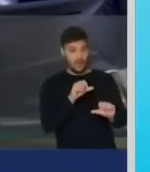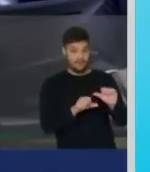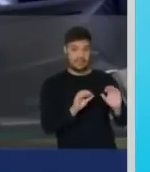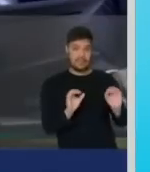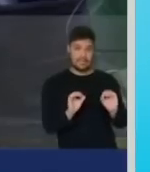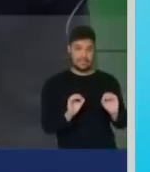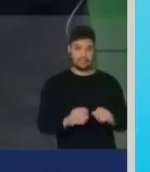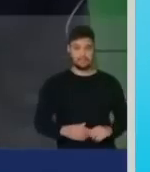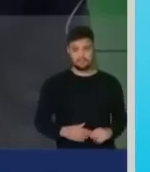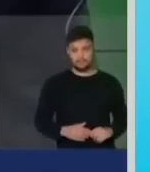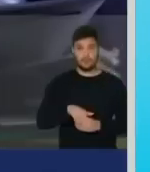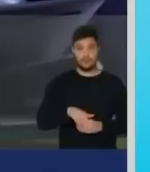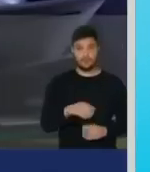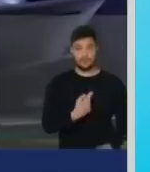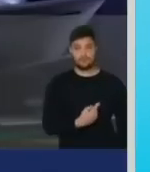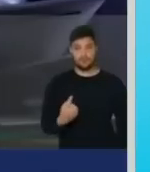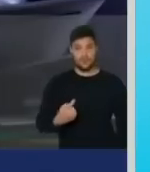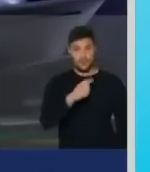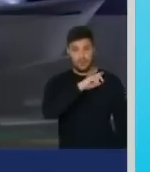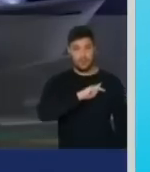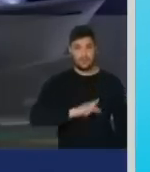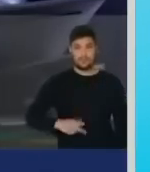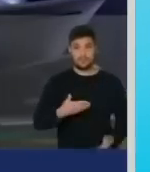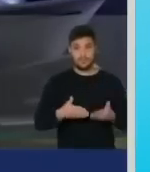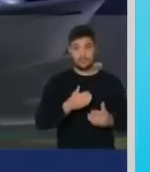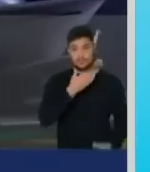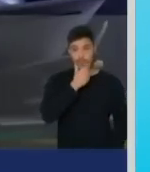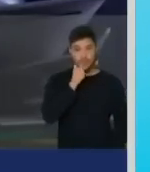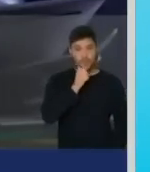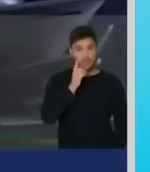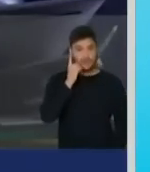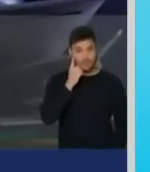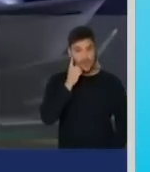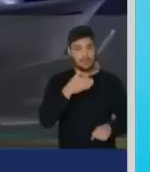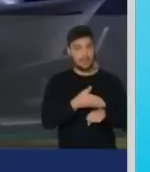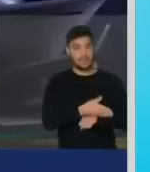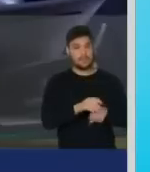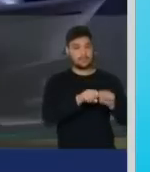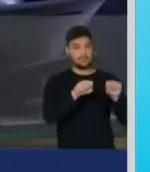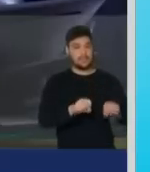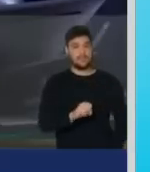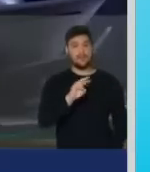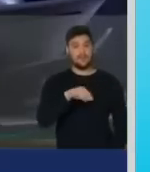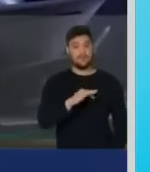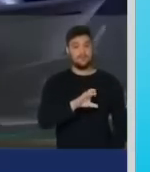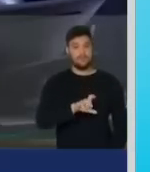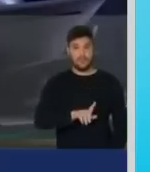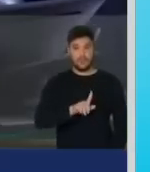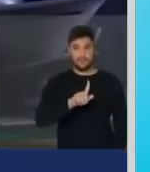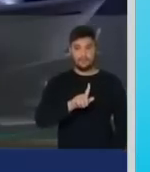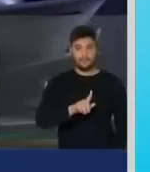já são favas contadas o Lira é óbvio que só se decide se define quando a maioria deve ser eleito com uma